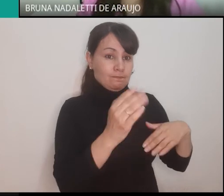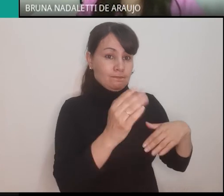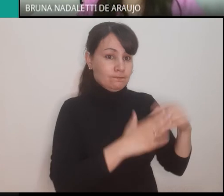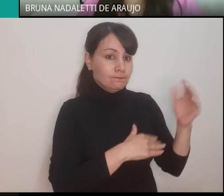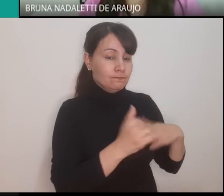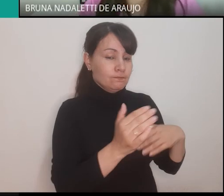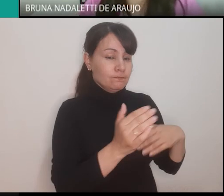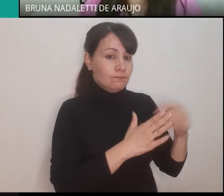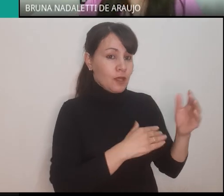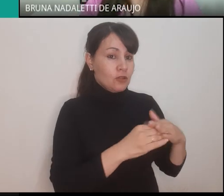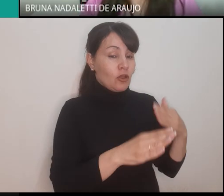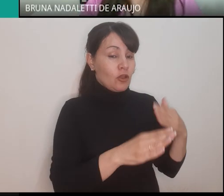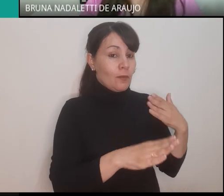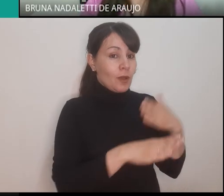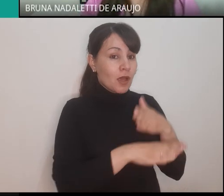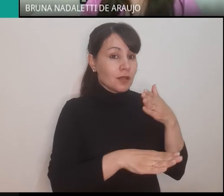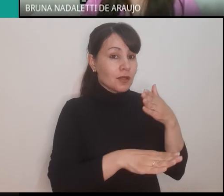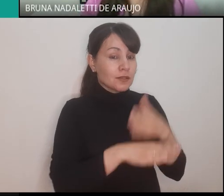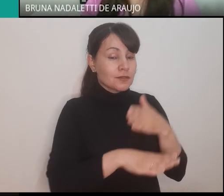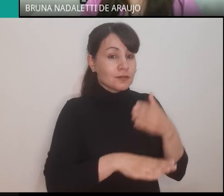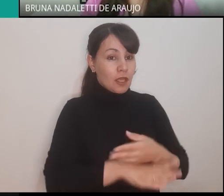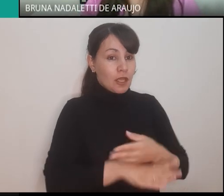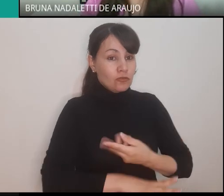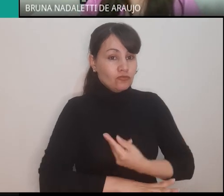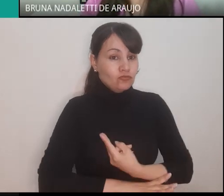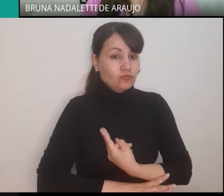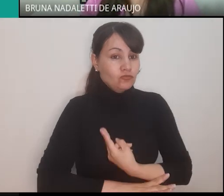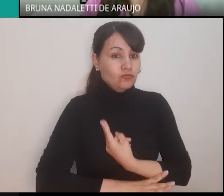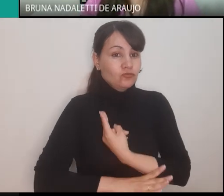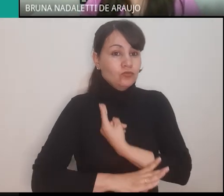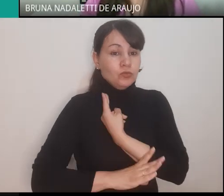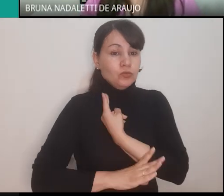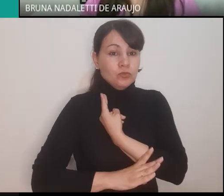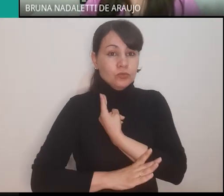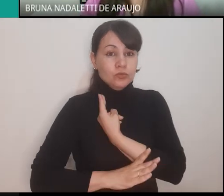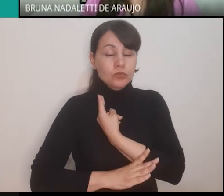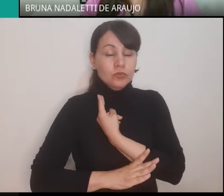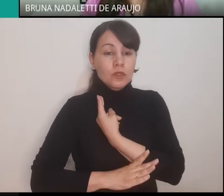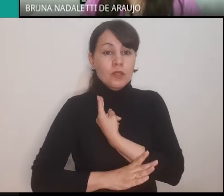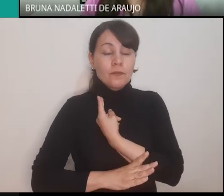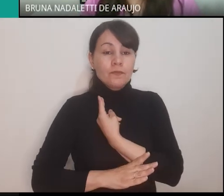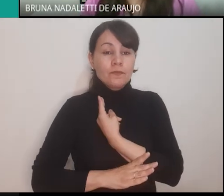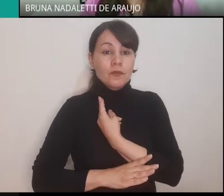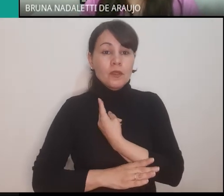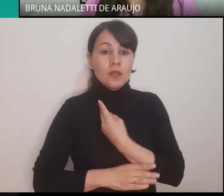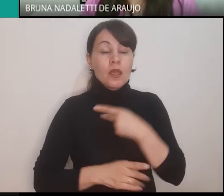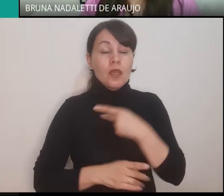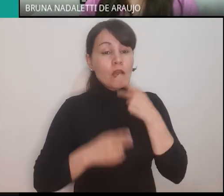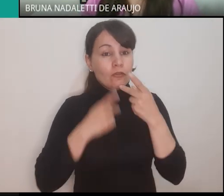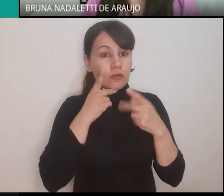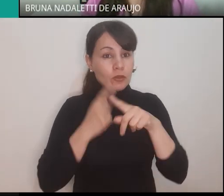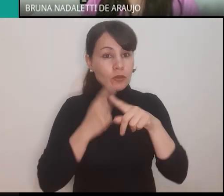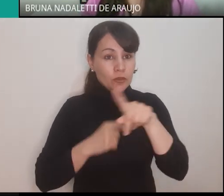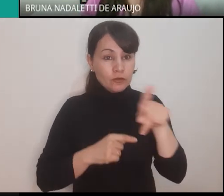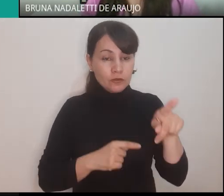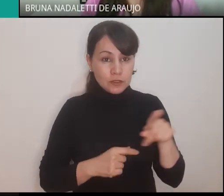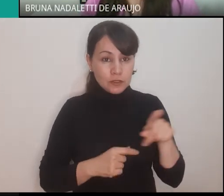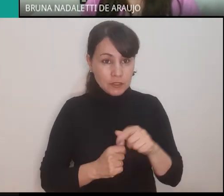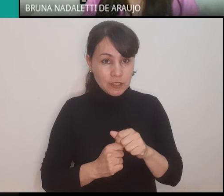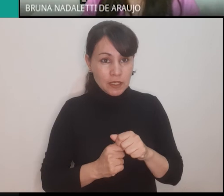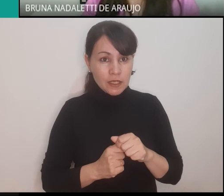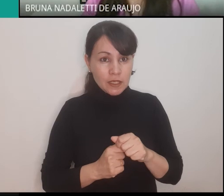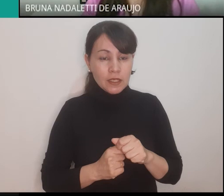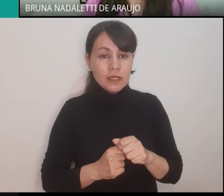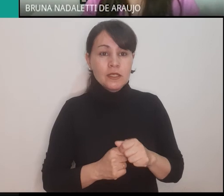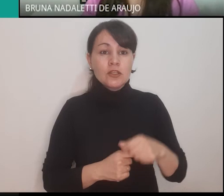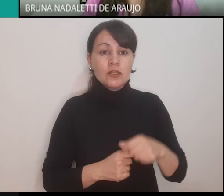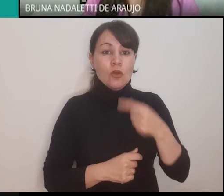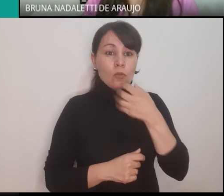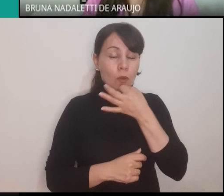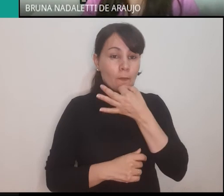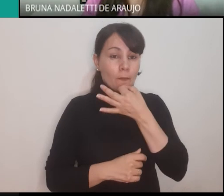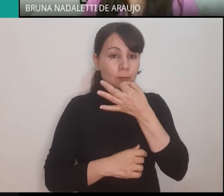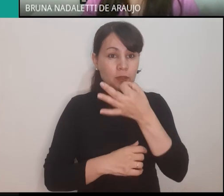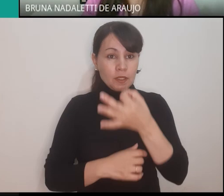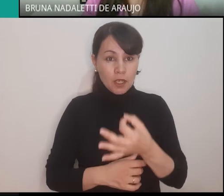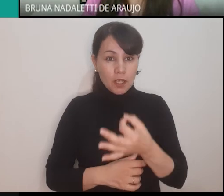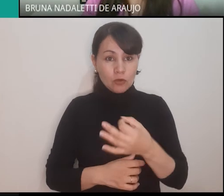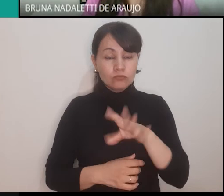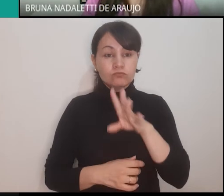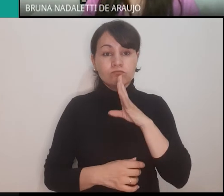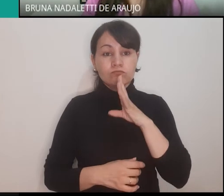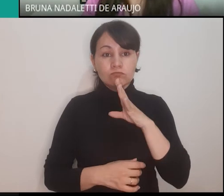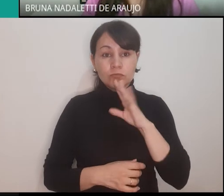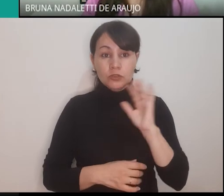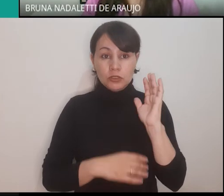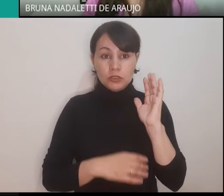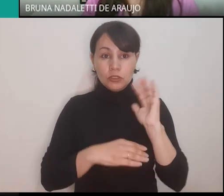para inserção de catéter venoso central, eu deixo aqui como orientação e que também já deve ser de conhecimento de